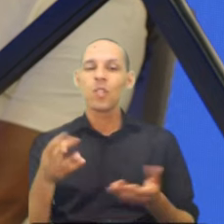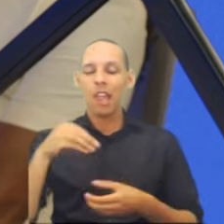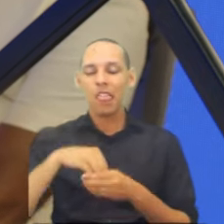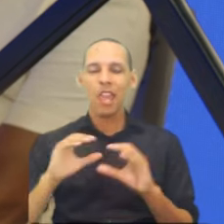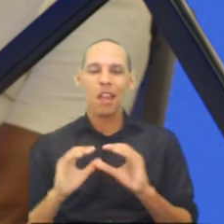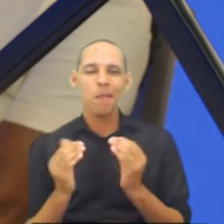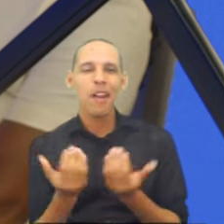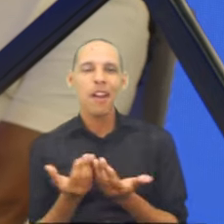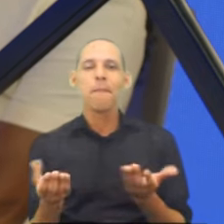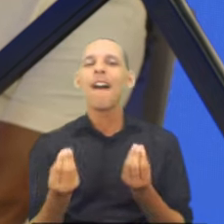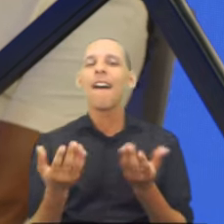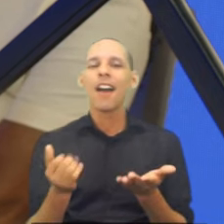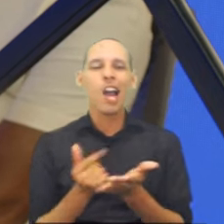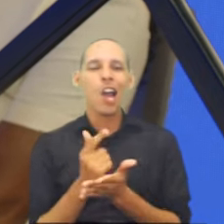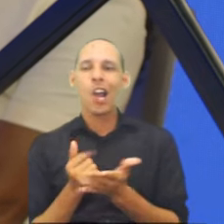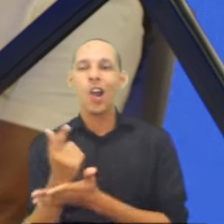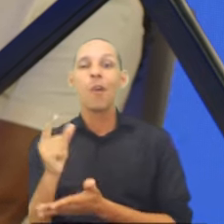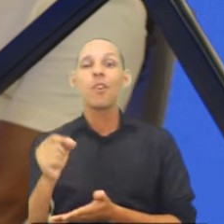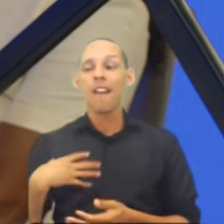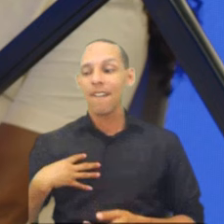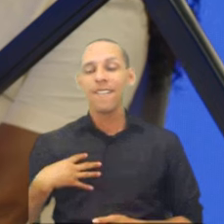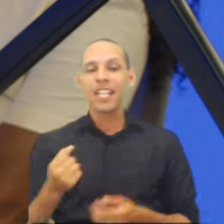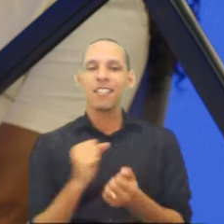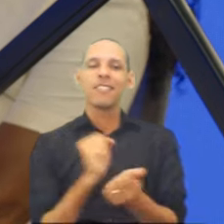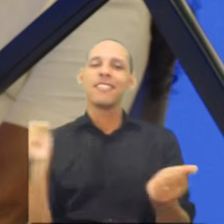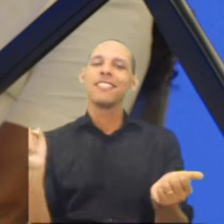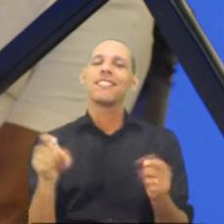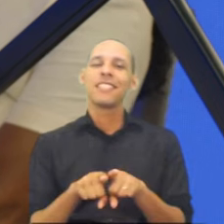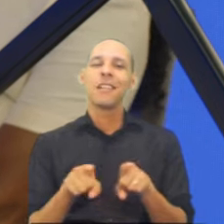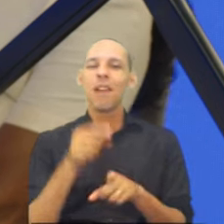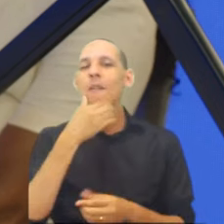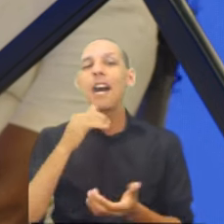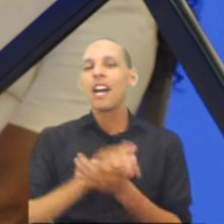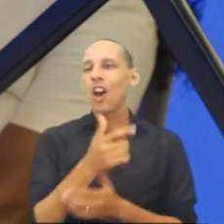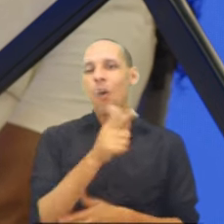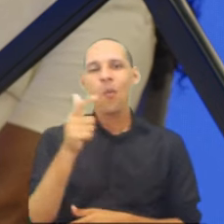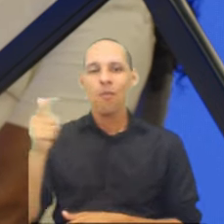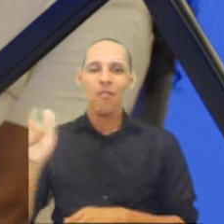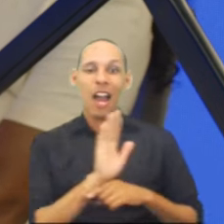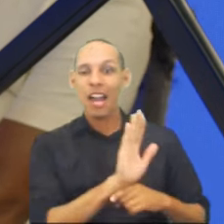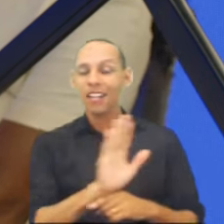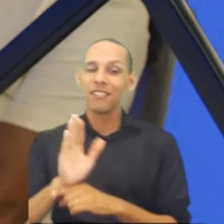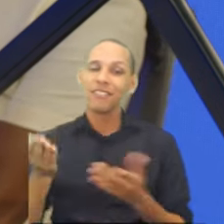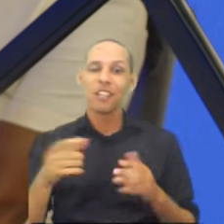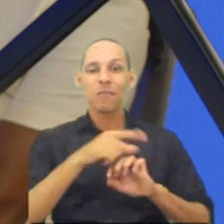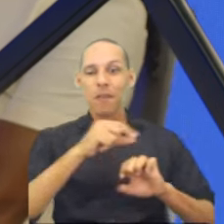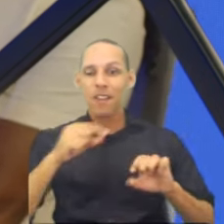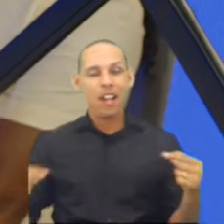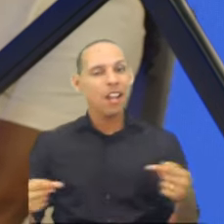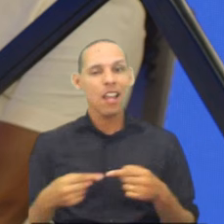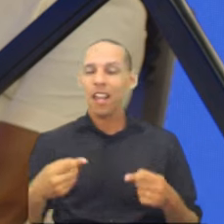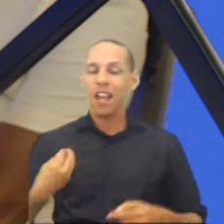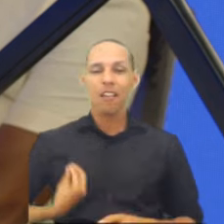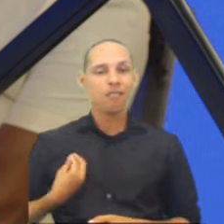dentro da Irmandade ou dentro da Confraria para comprar liberdade de filhos e maridos de outras mulheres então empreendedorismo no nosso